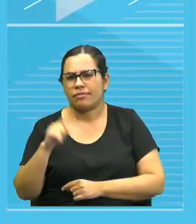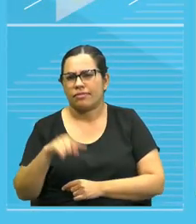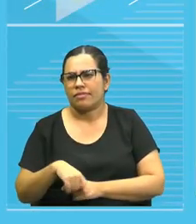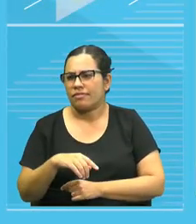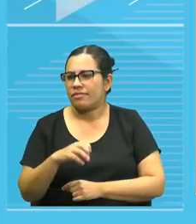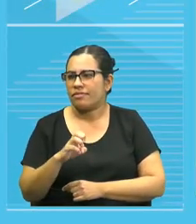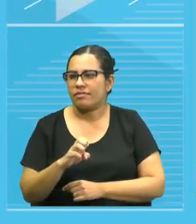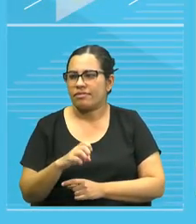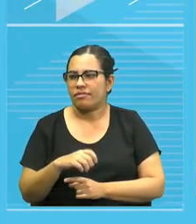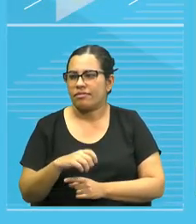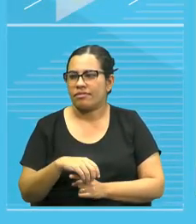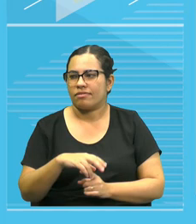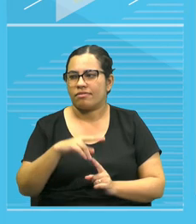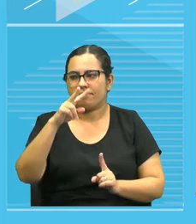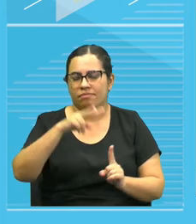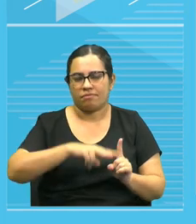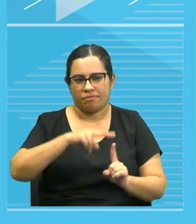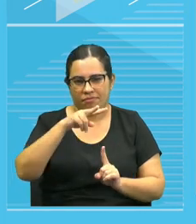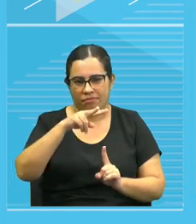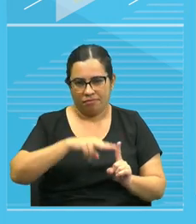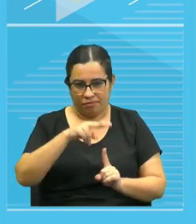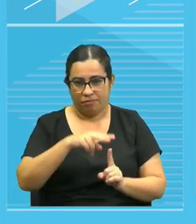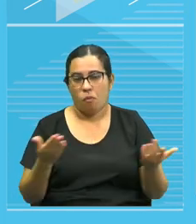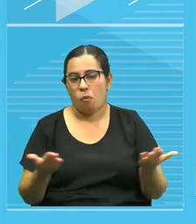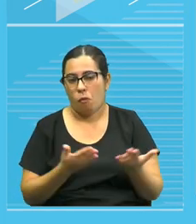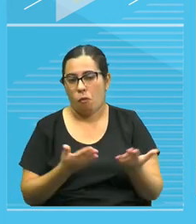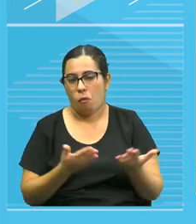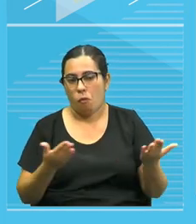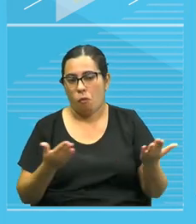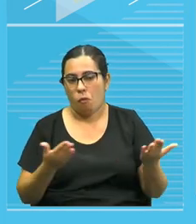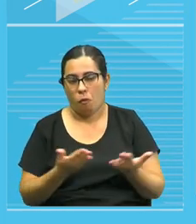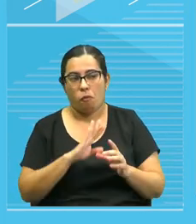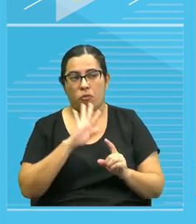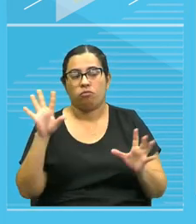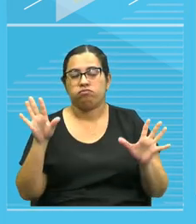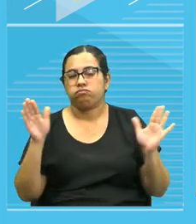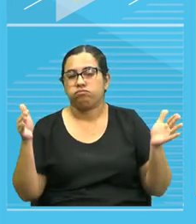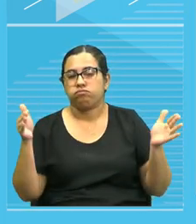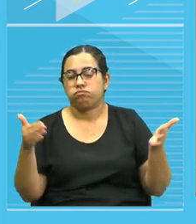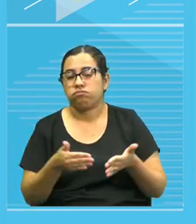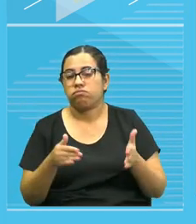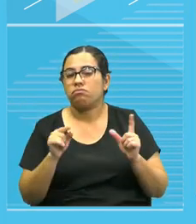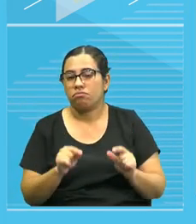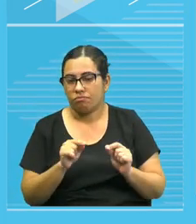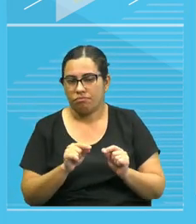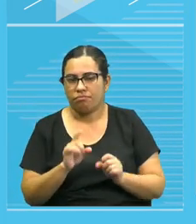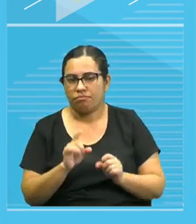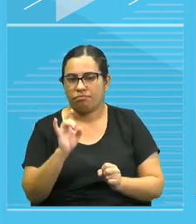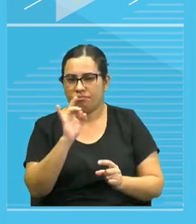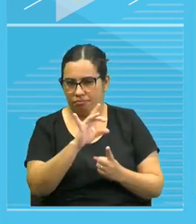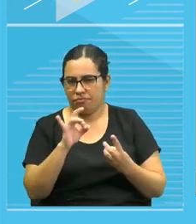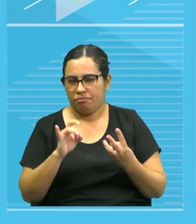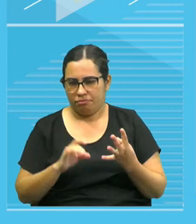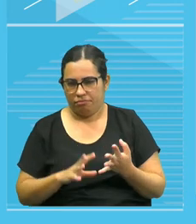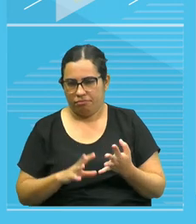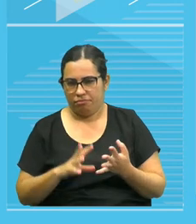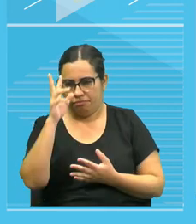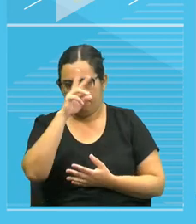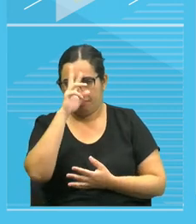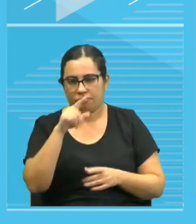questões hoje o foco vai ser eu vou dar uma retomada relembrar para vocês cada um daqueles pontos